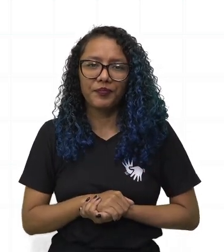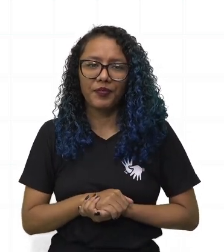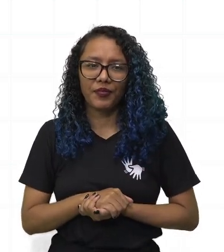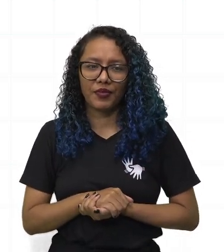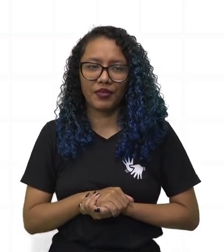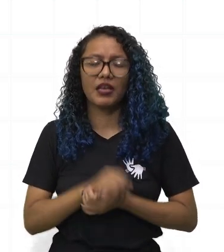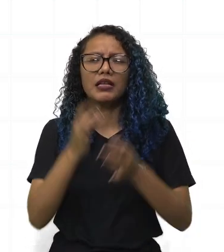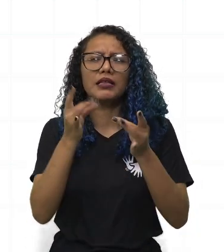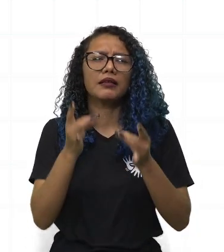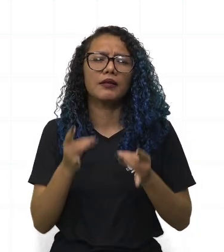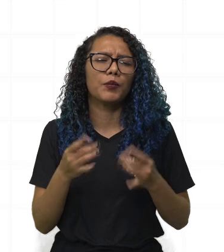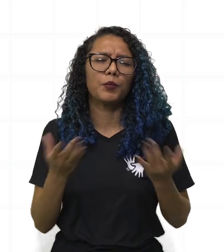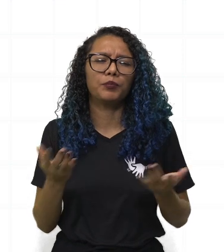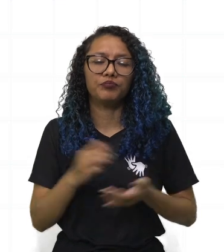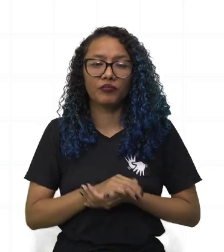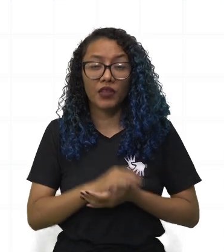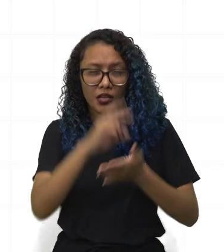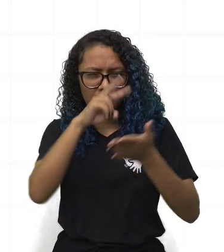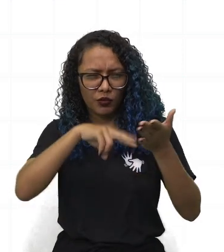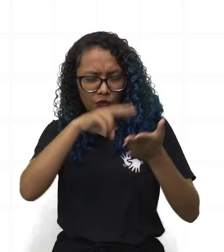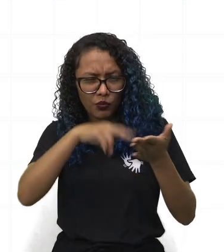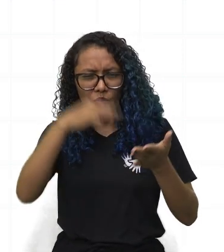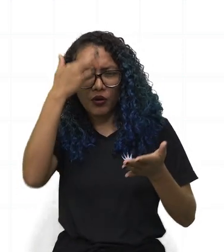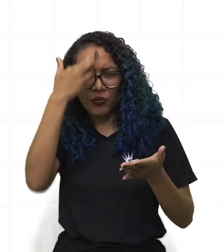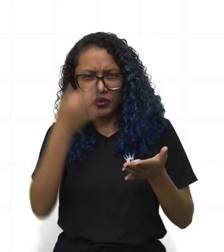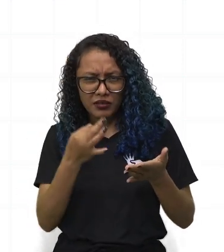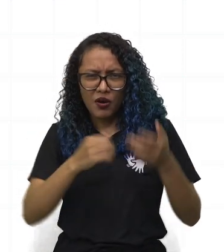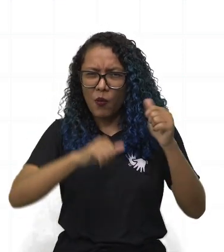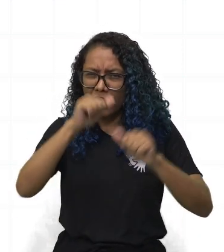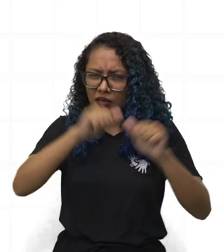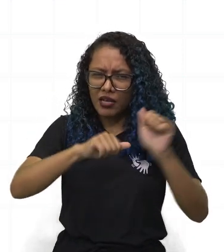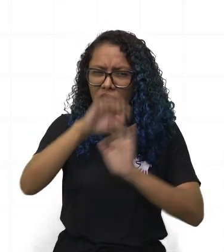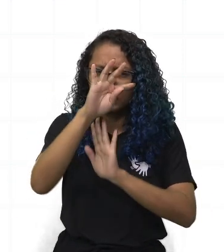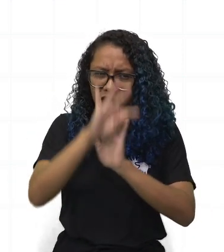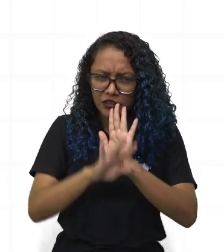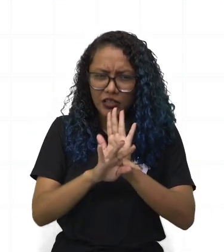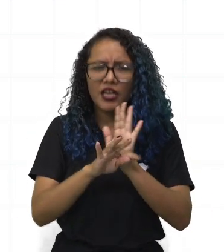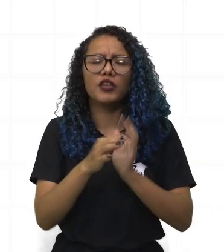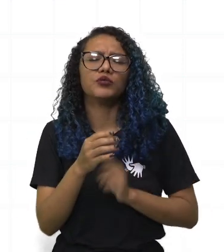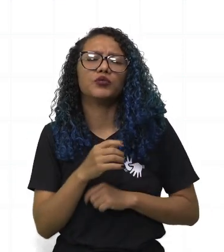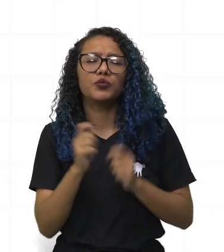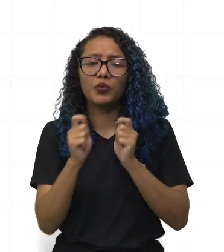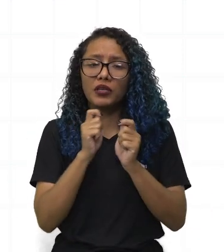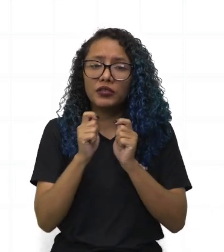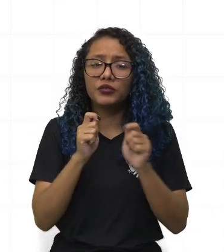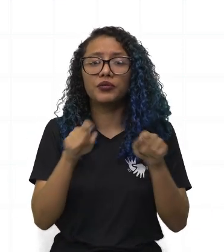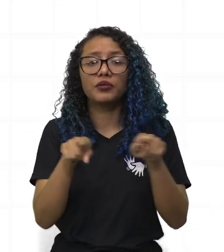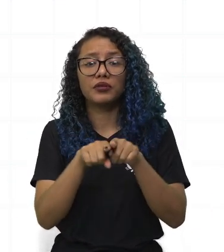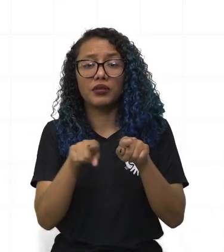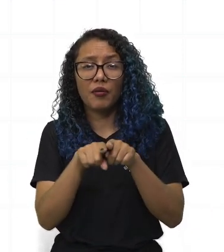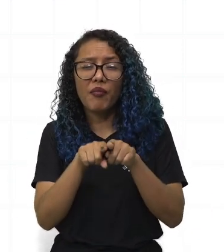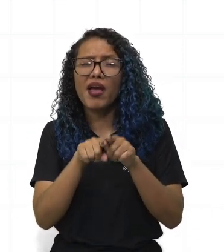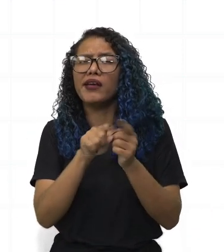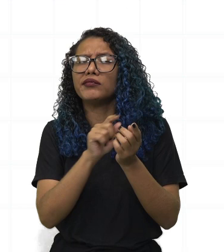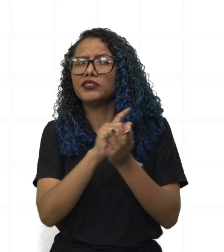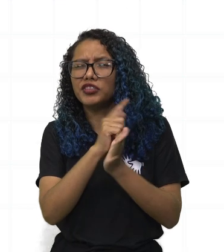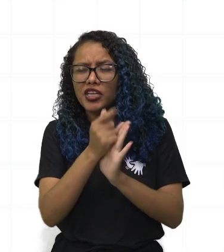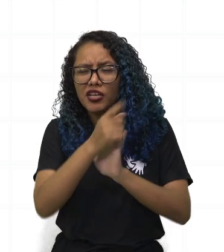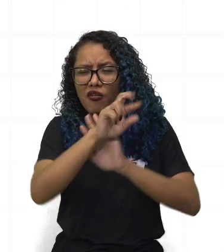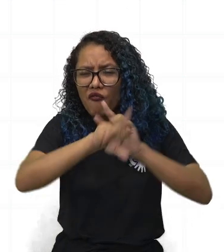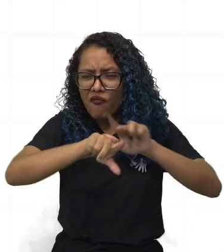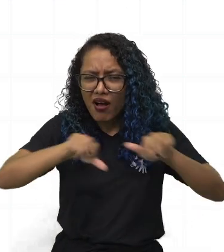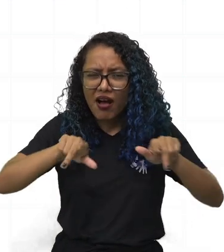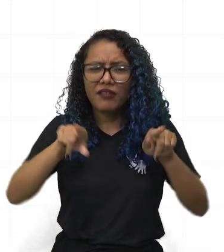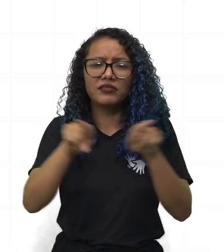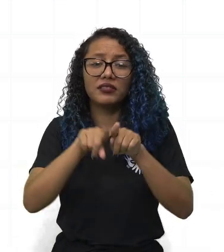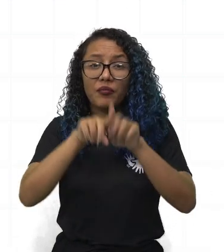textos. Detalhamento, leitura, interpretação e análise de textos jornalísticos de diferentes gêneros